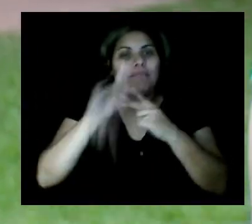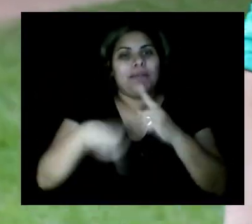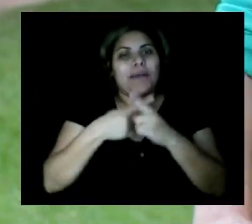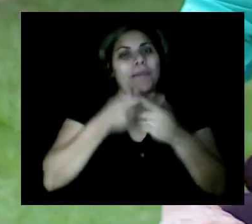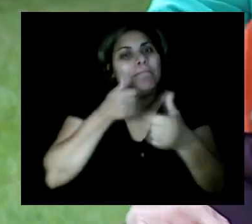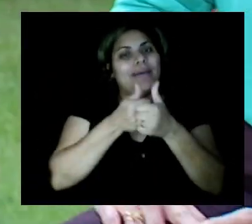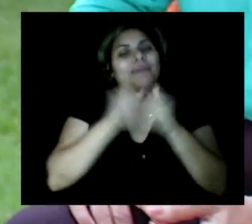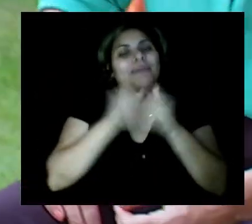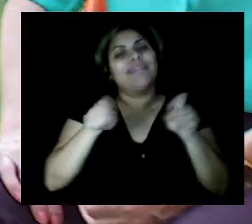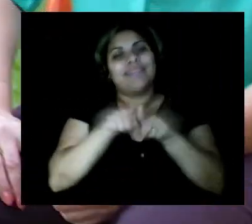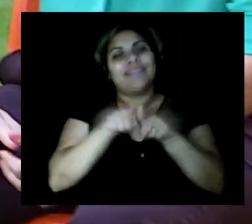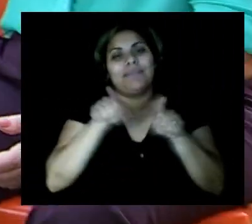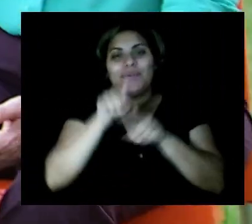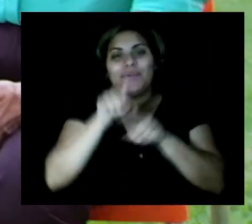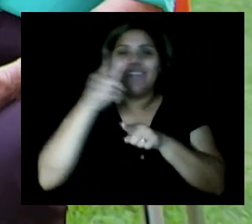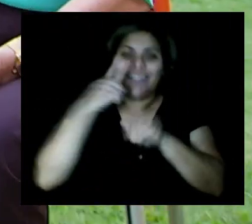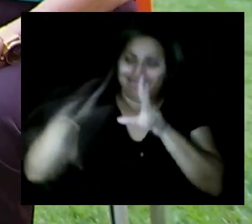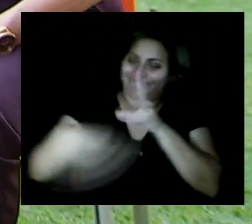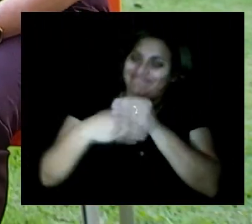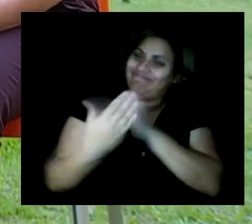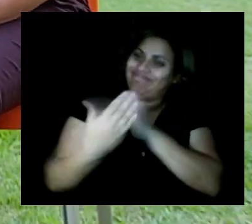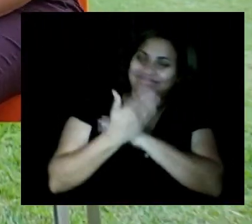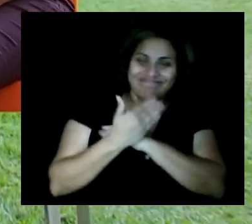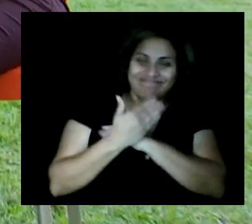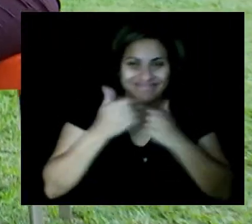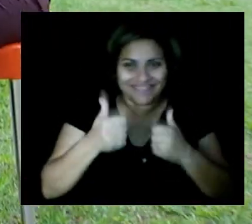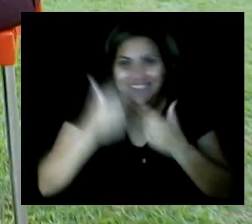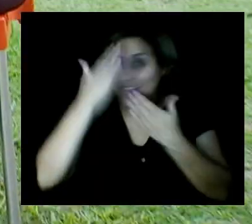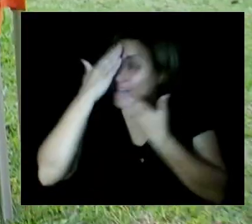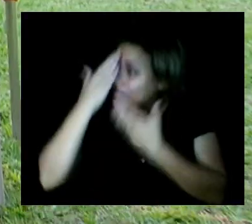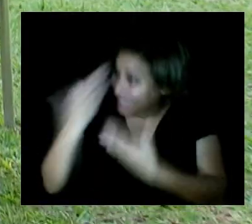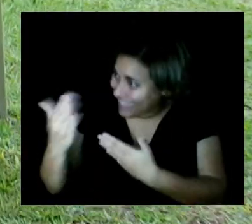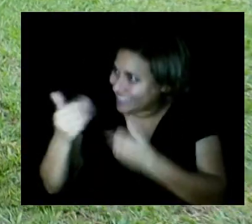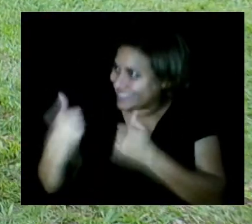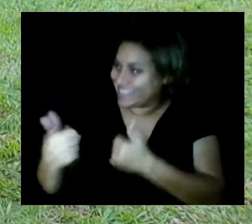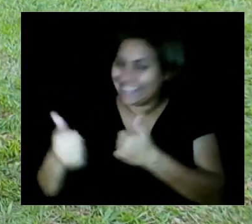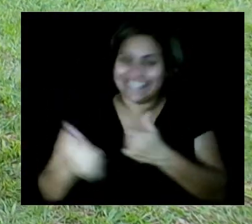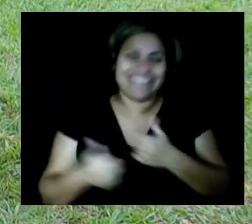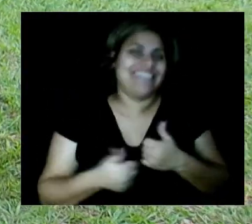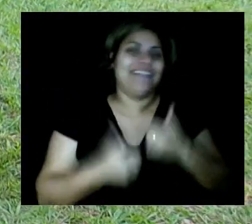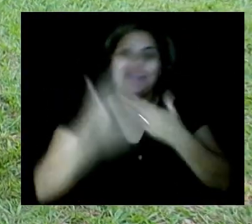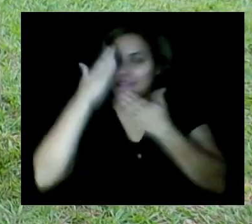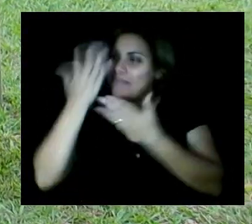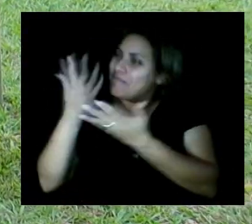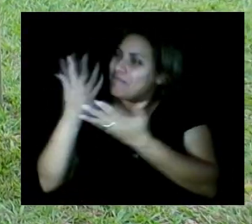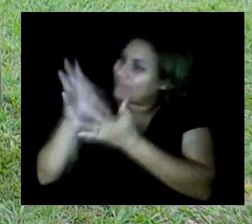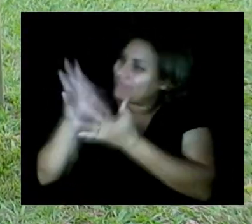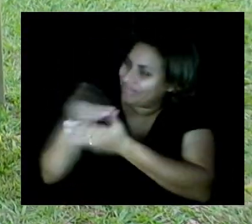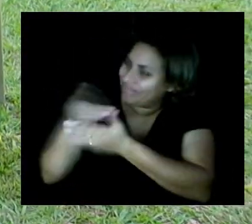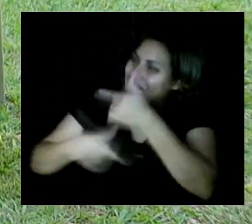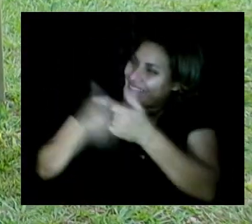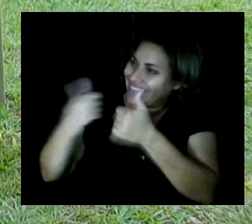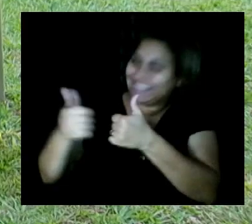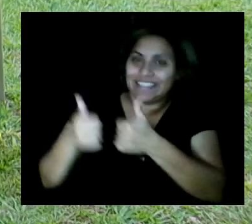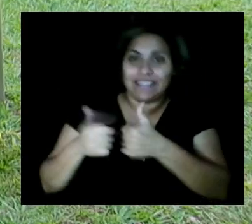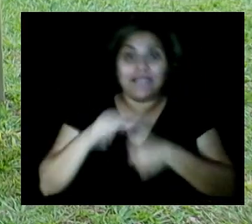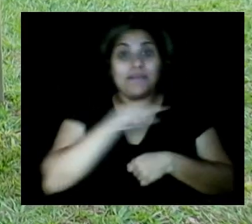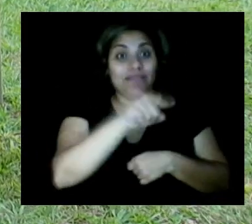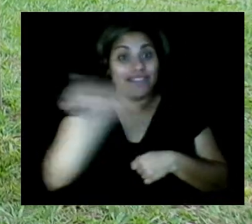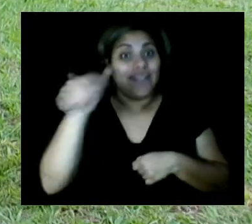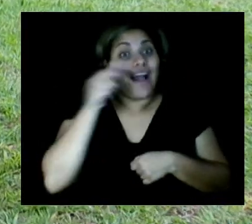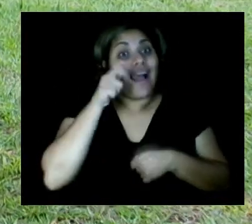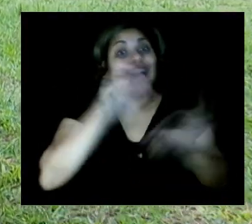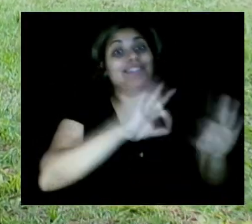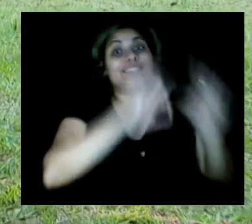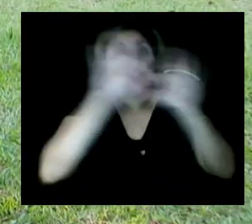com a sua contribuição. Muito obrigada mais uma vez, Dani, e parabéns pelo trabalho. Obrigada. E para você que nos assiste, se